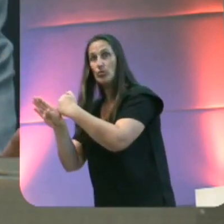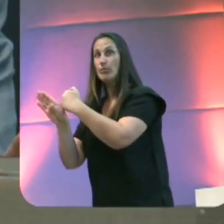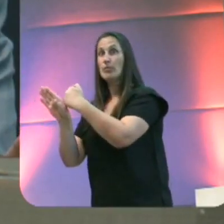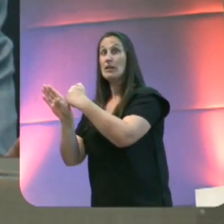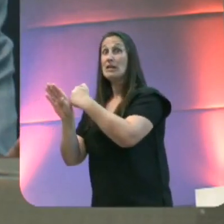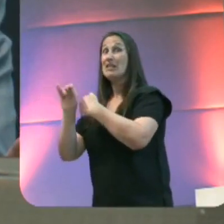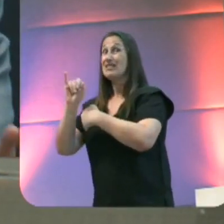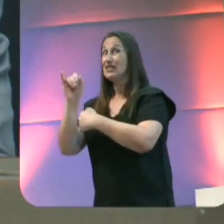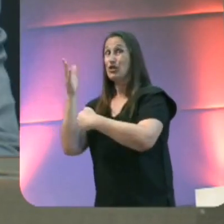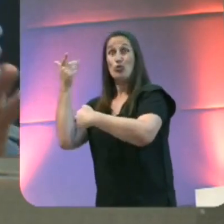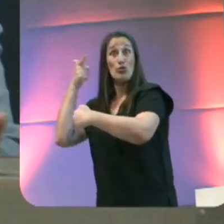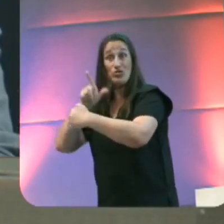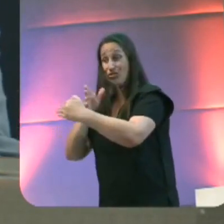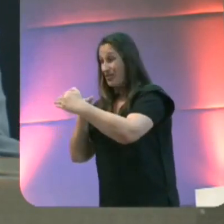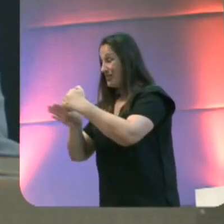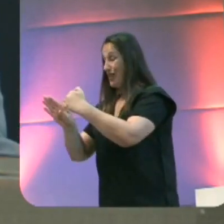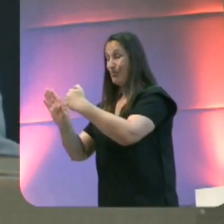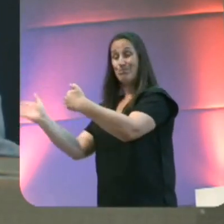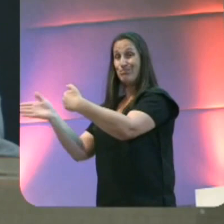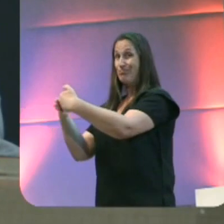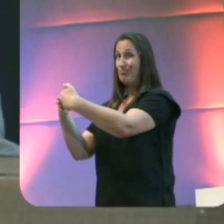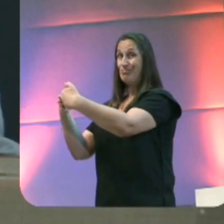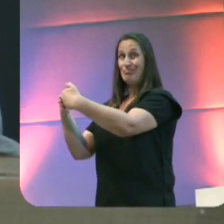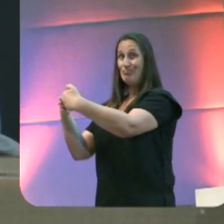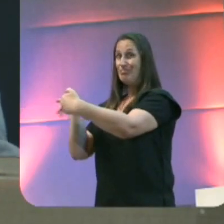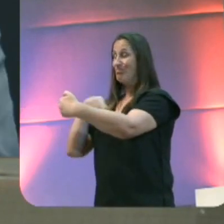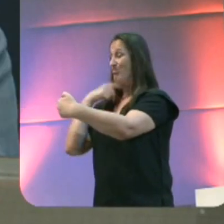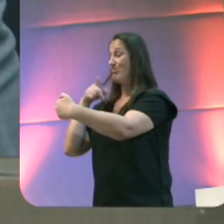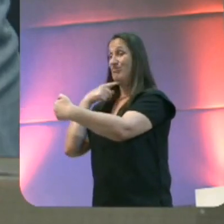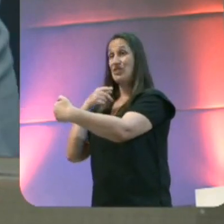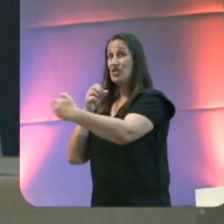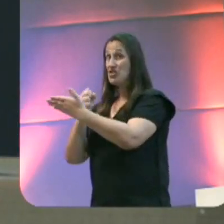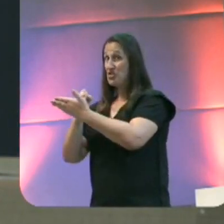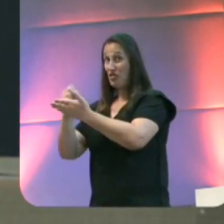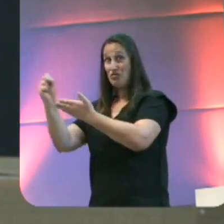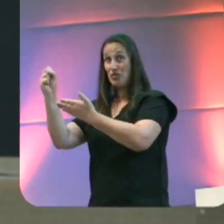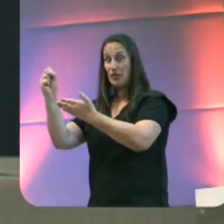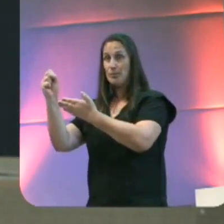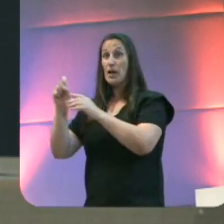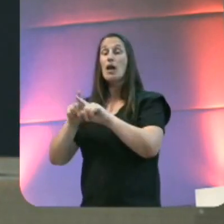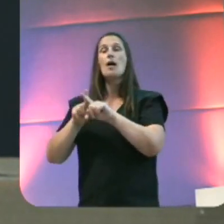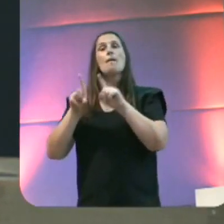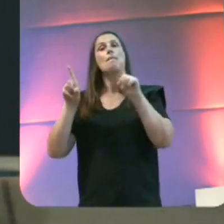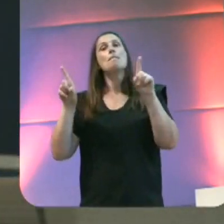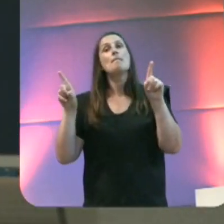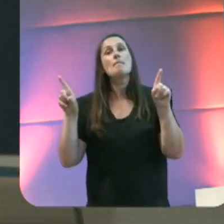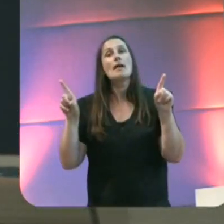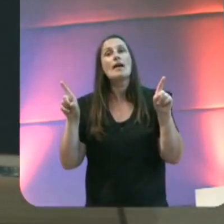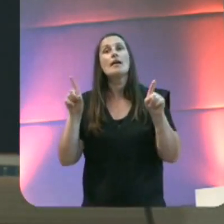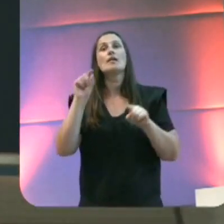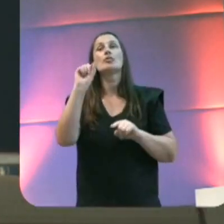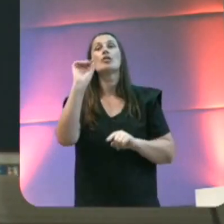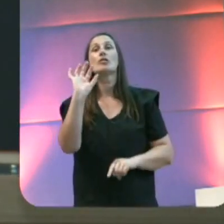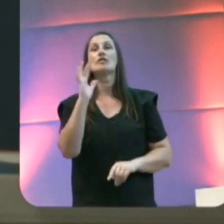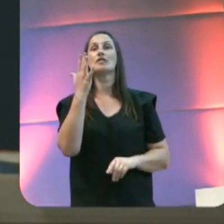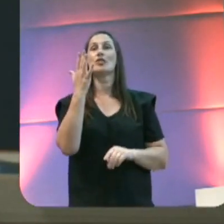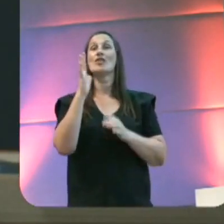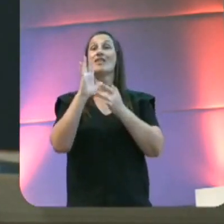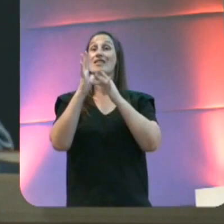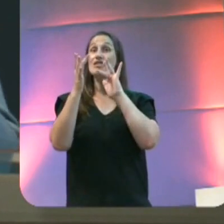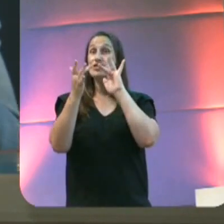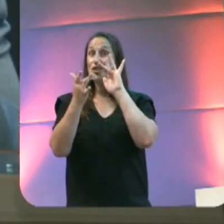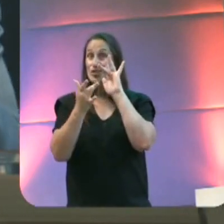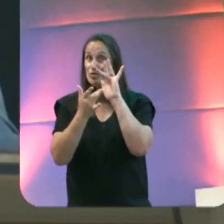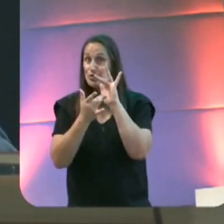entra mais. E esse era o costume. Bom, Jesus pega essa ilustração, que